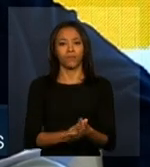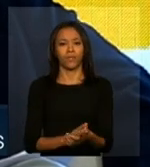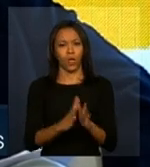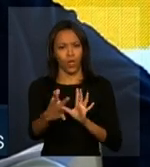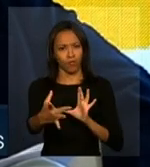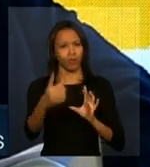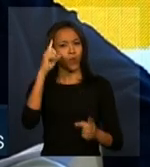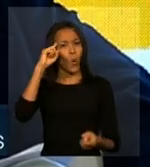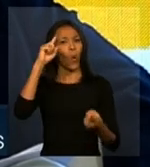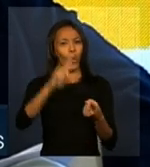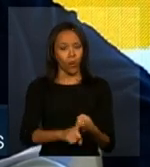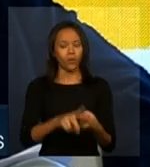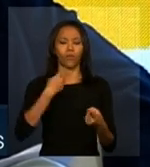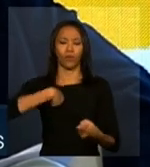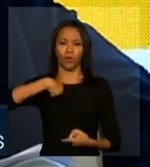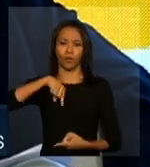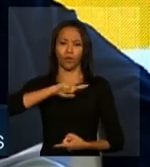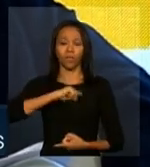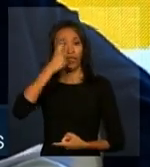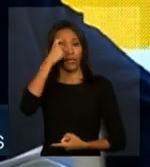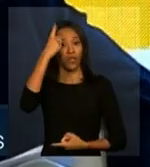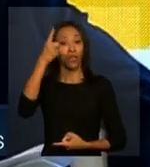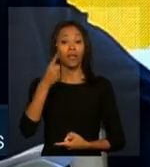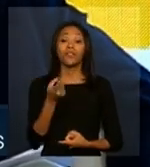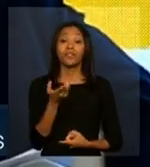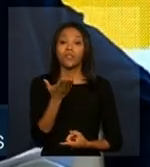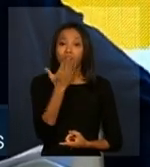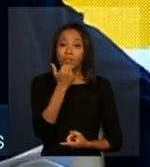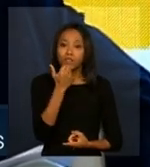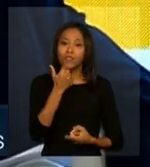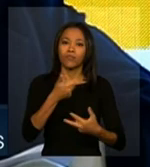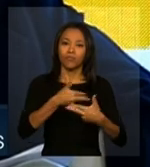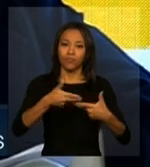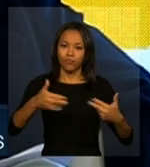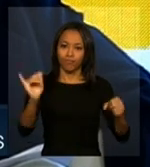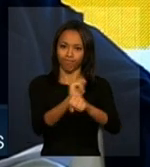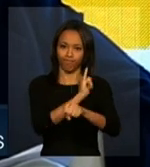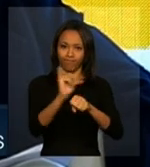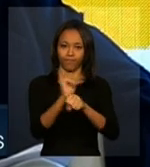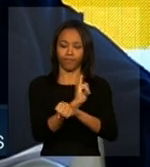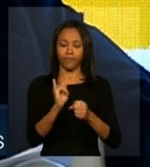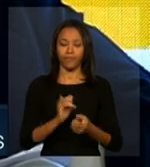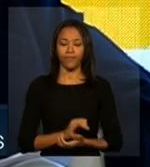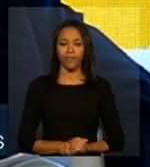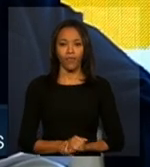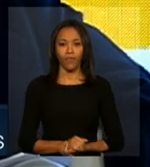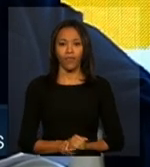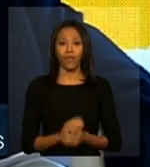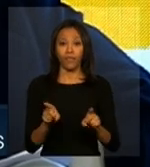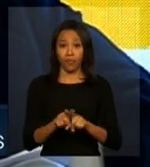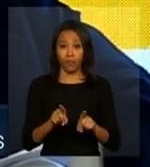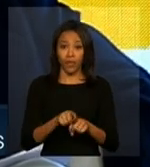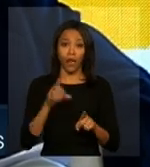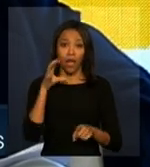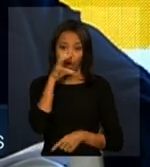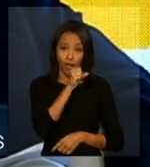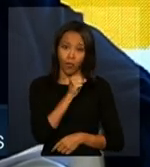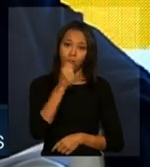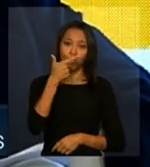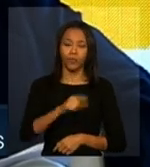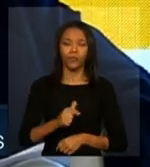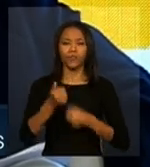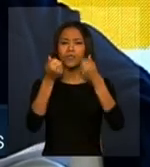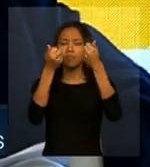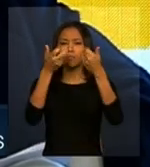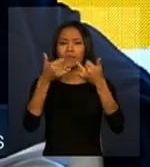alimentar e nutricional. O programa, evidentemente, gerou muitas expectativas. Eu quero falar muito rapidamente para vocês